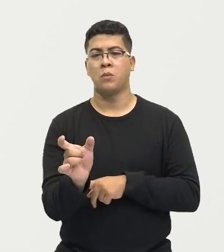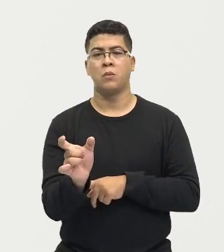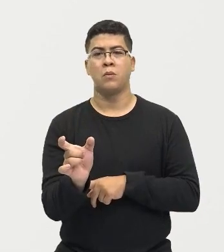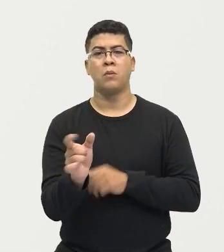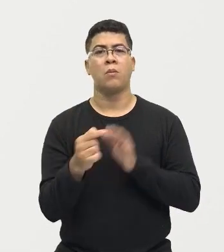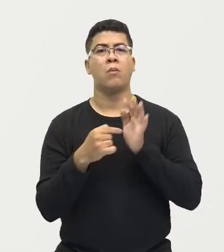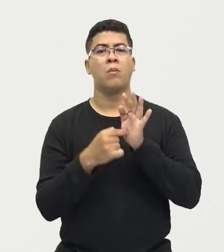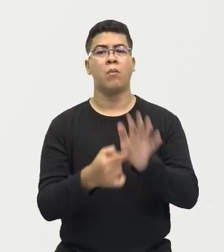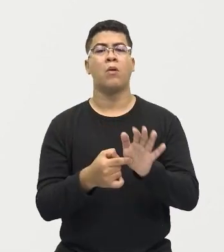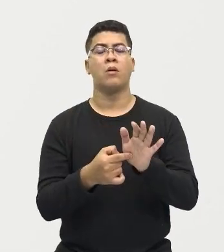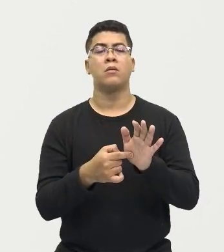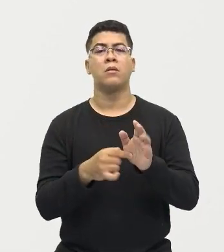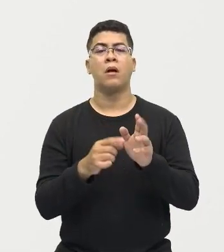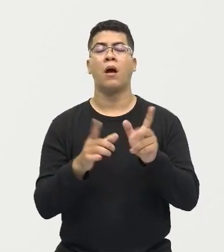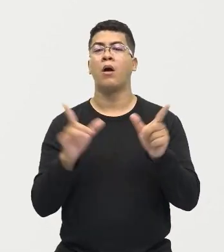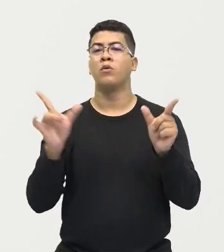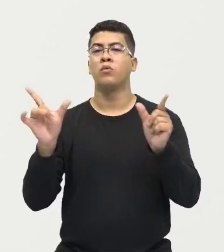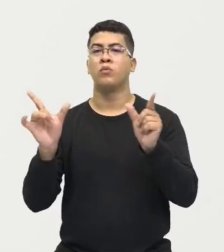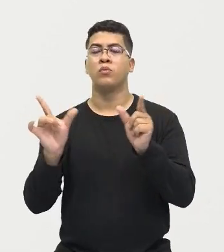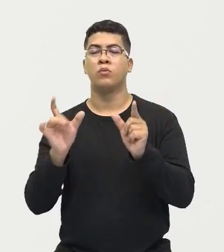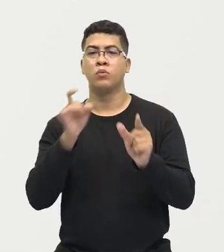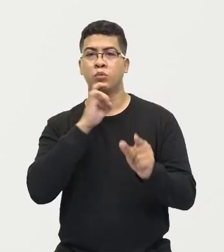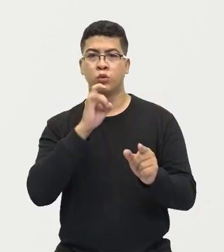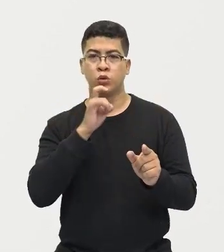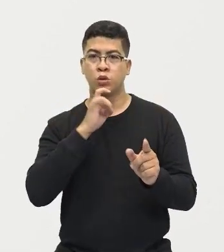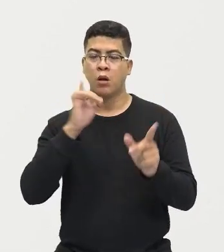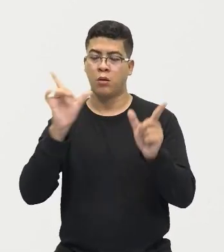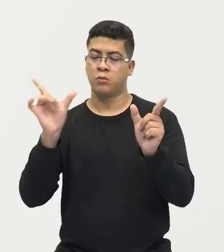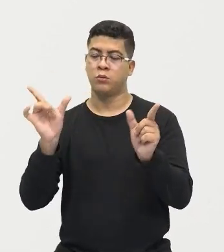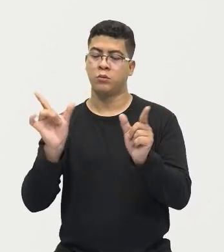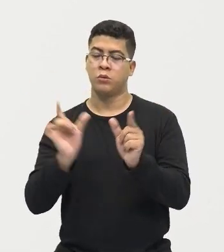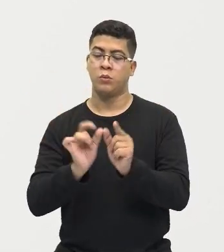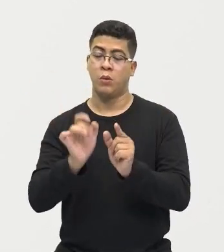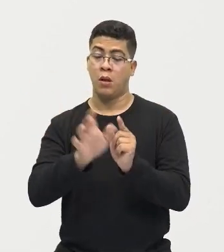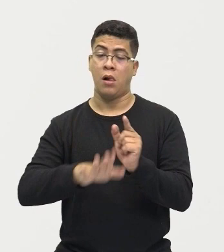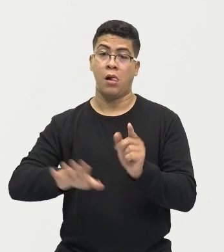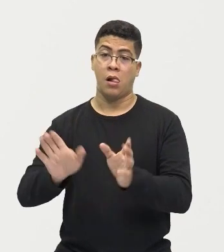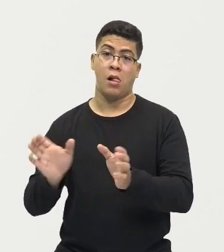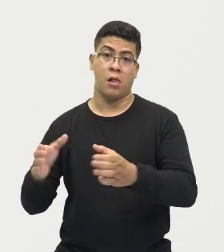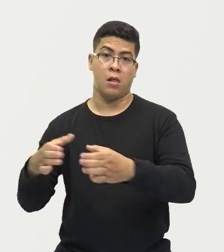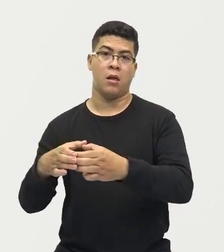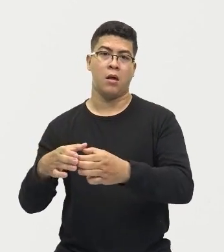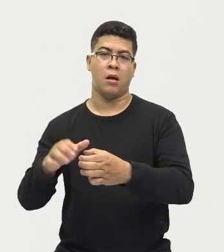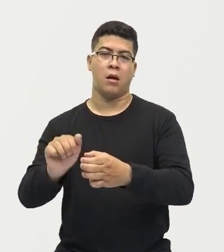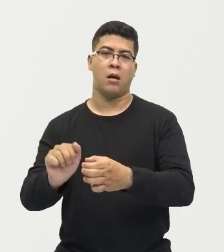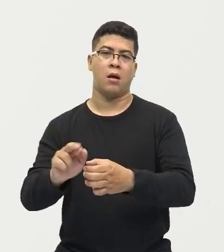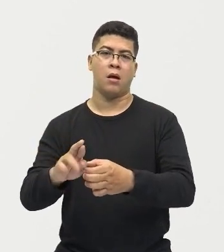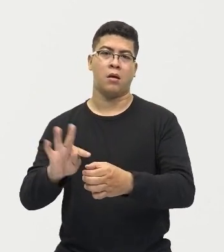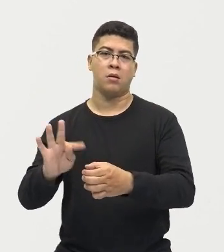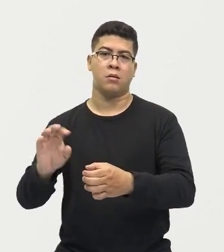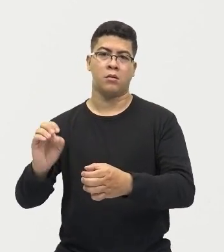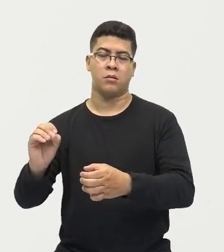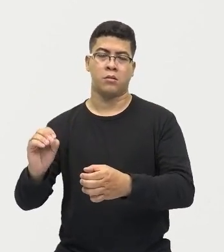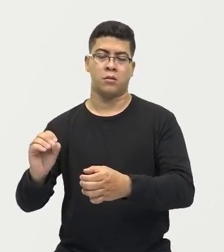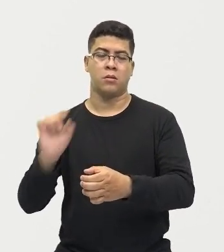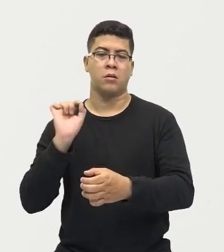no Ártico? Quem? As imagens do satélite. Está aqui o nosso sujeito.